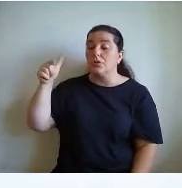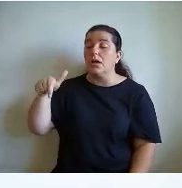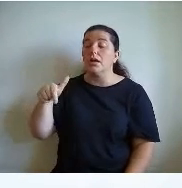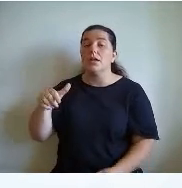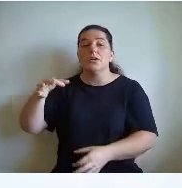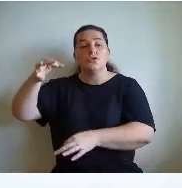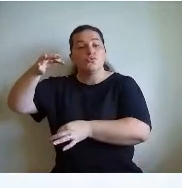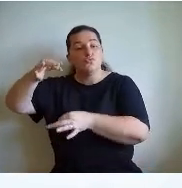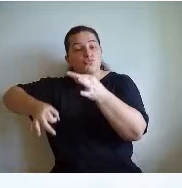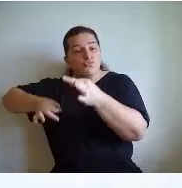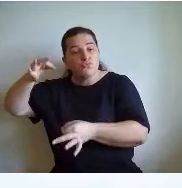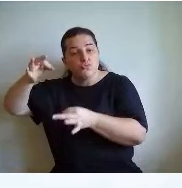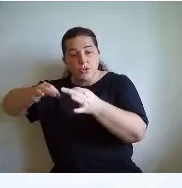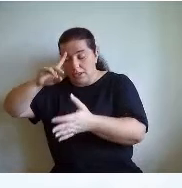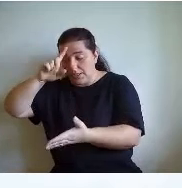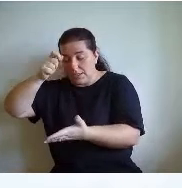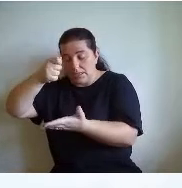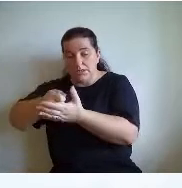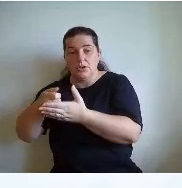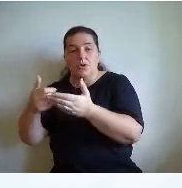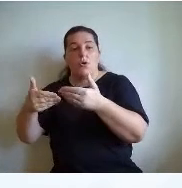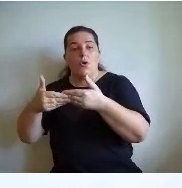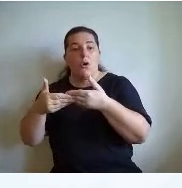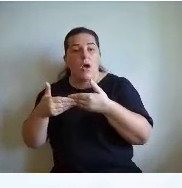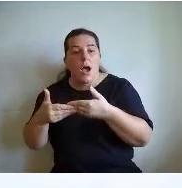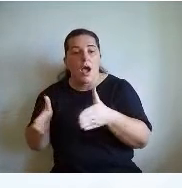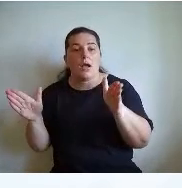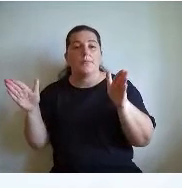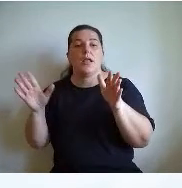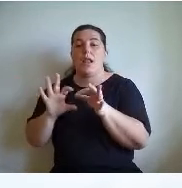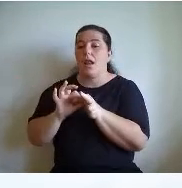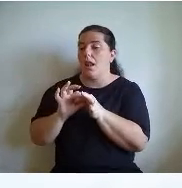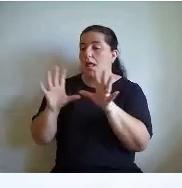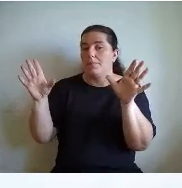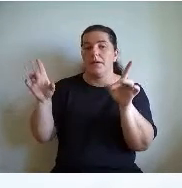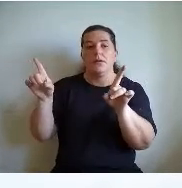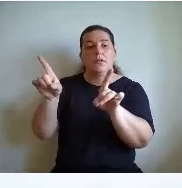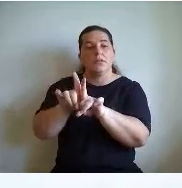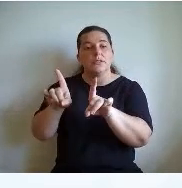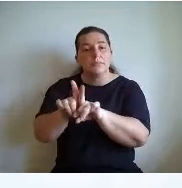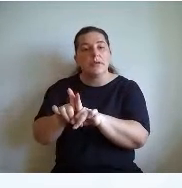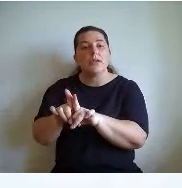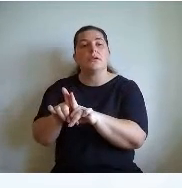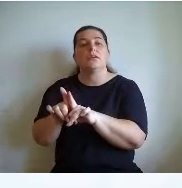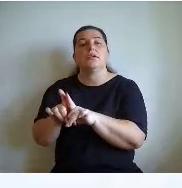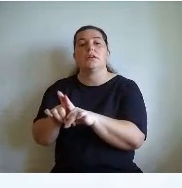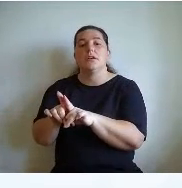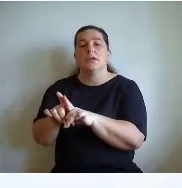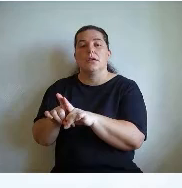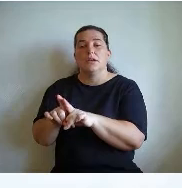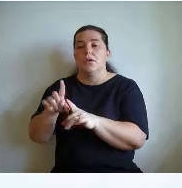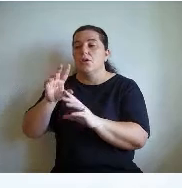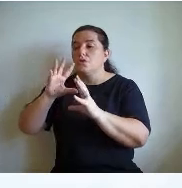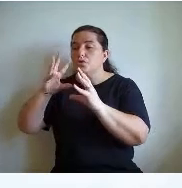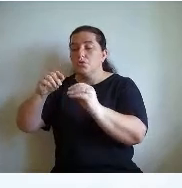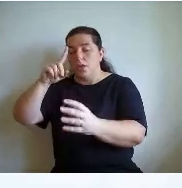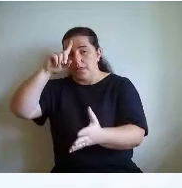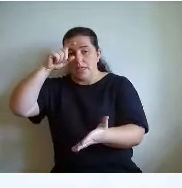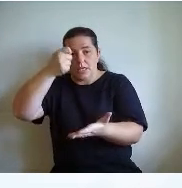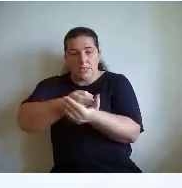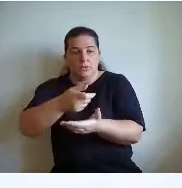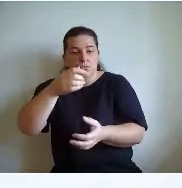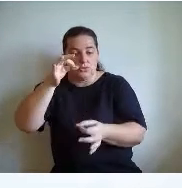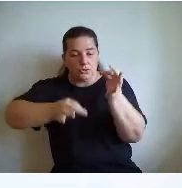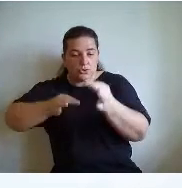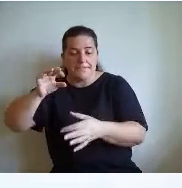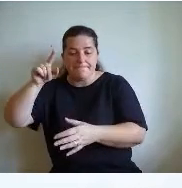e definiu cancelar todas as condenações do ex-presidente em